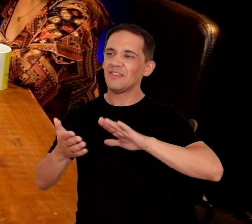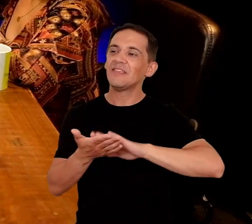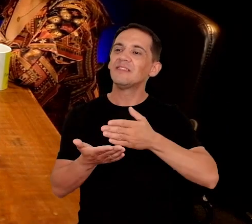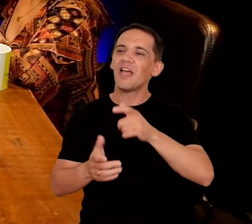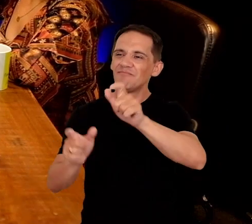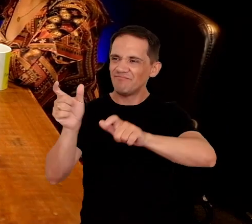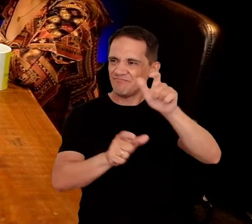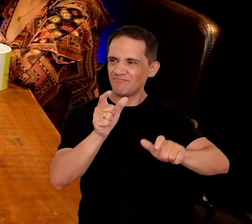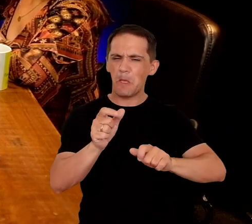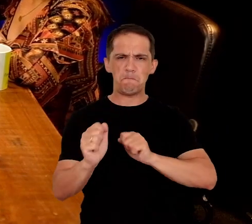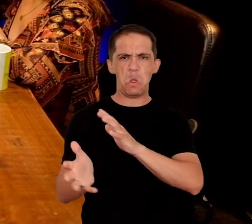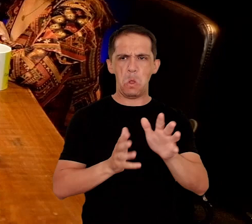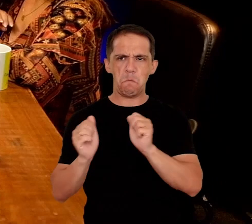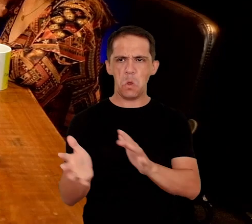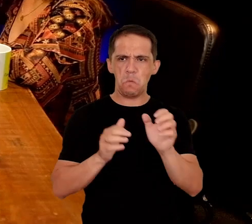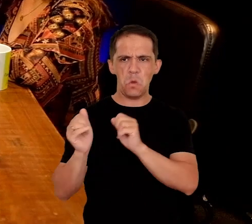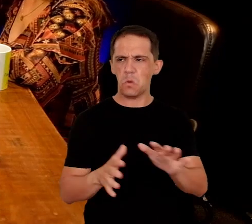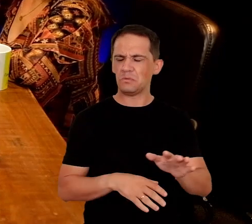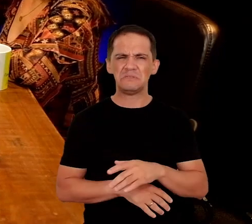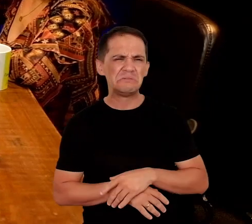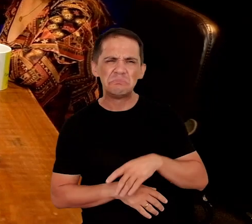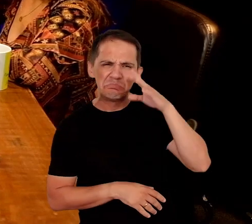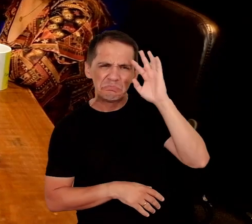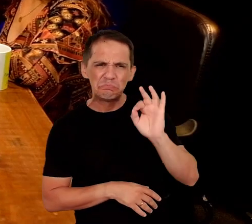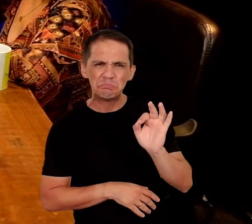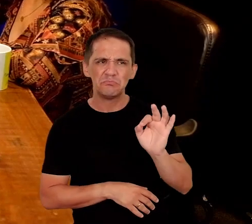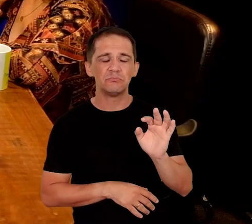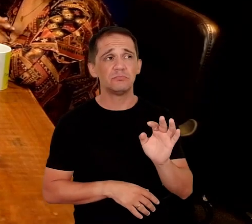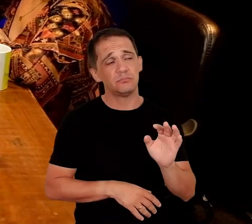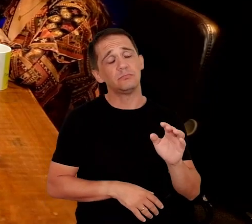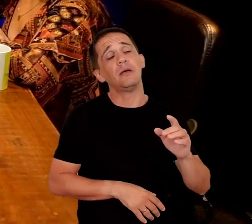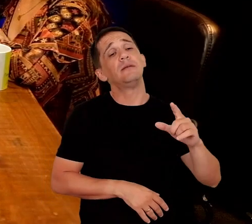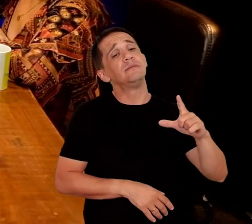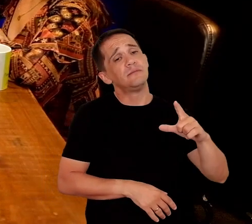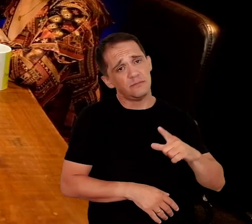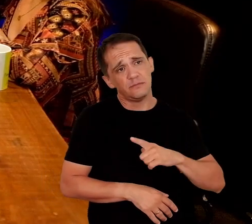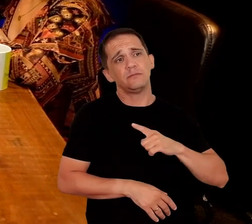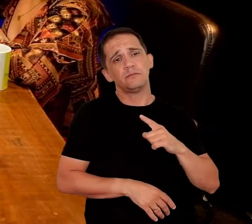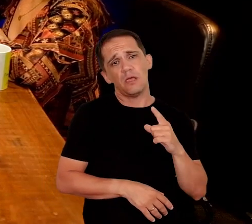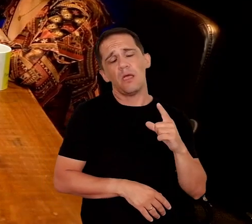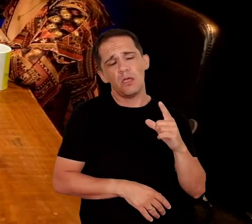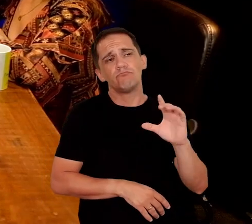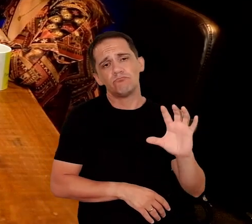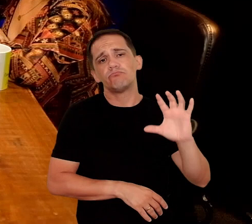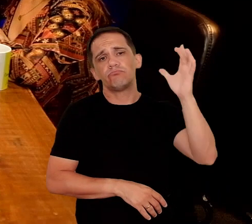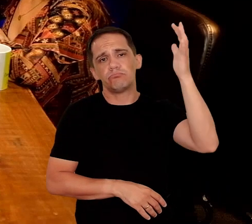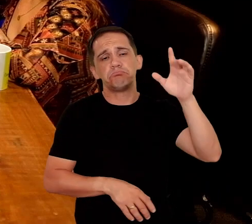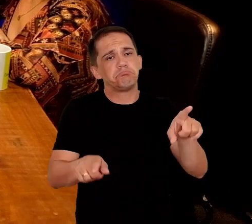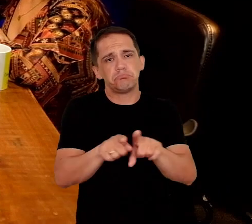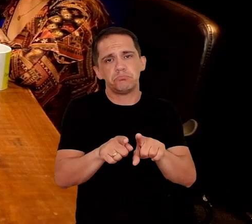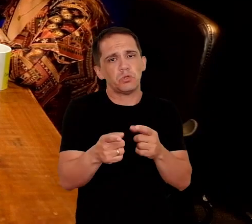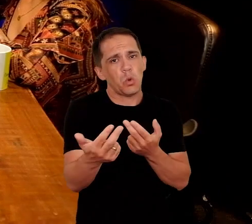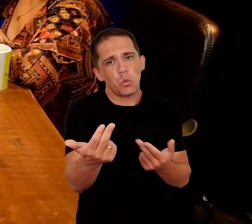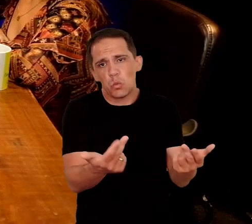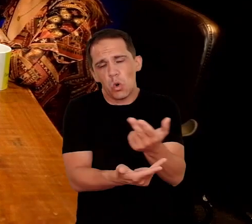não entenderam muito bem o que ele estava querendo dizer, daí vocês perceberam essa necessidade? Acontece bastante, né? Assim como também a gente acredita que